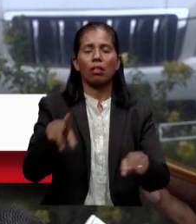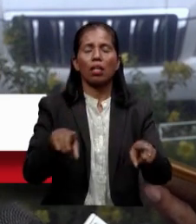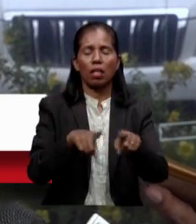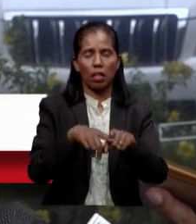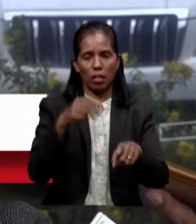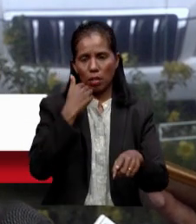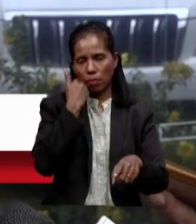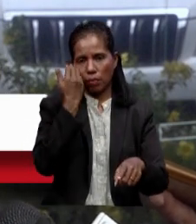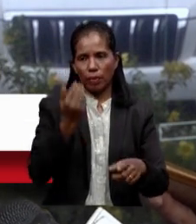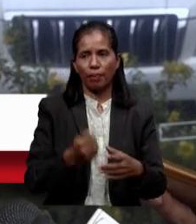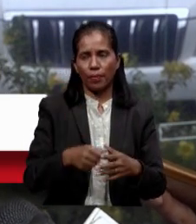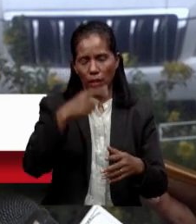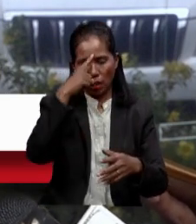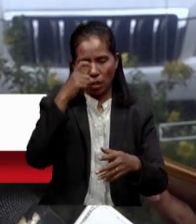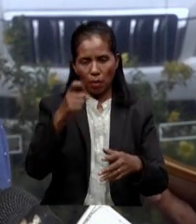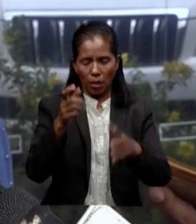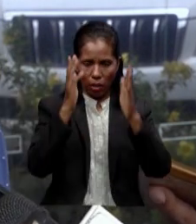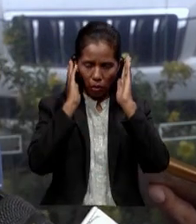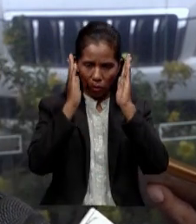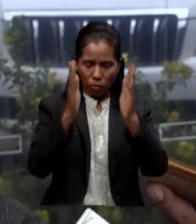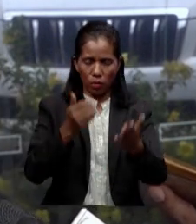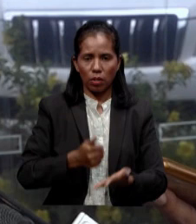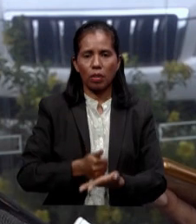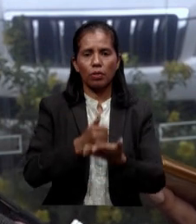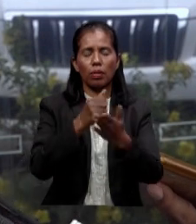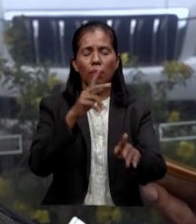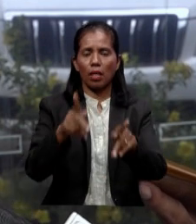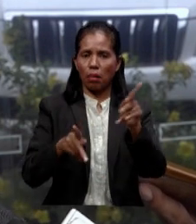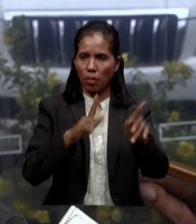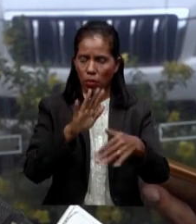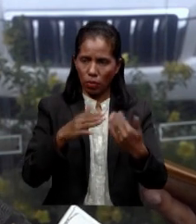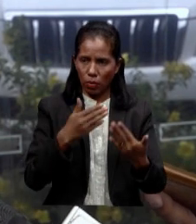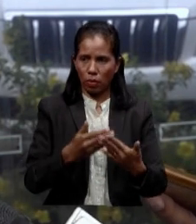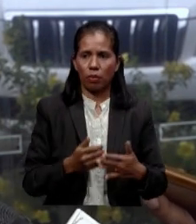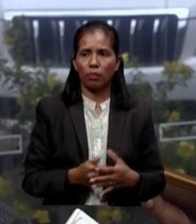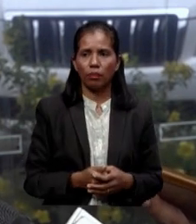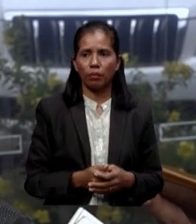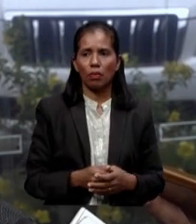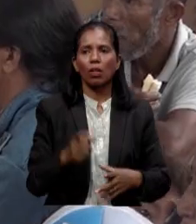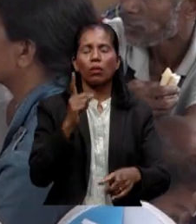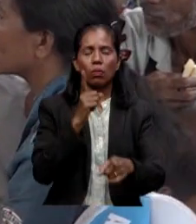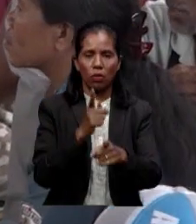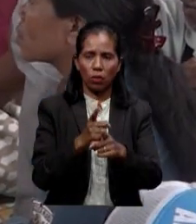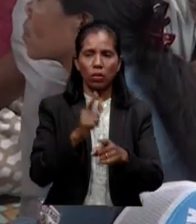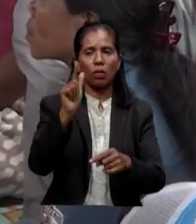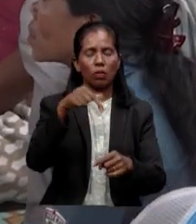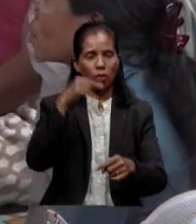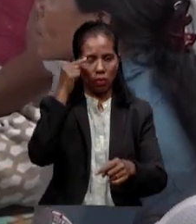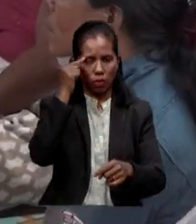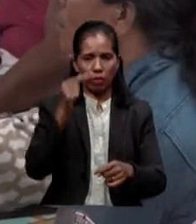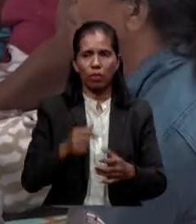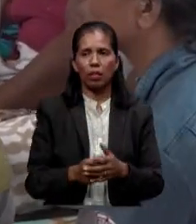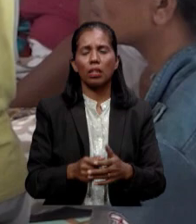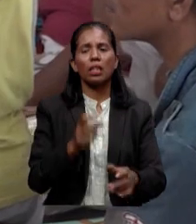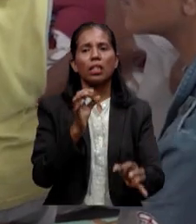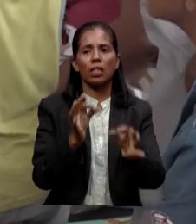moe. Tamba tu tau ma tamba itani povo sirne. Ne lolos ne governo. Se